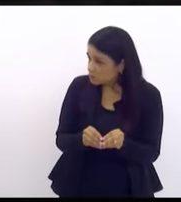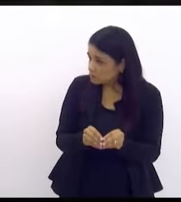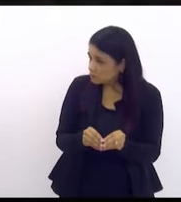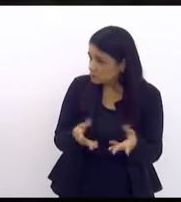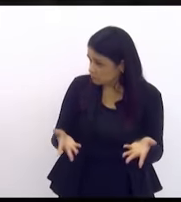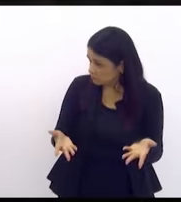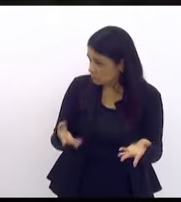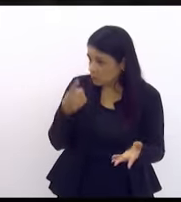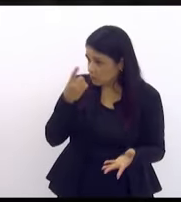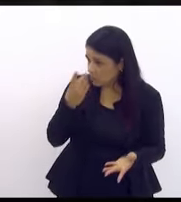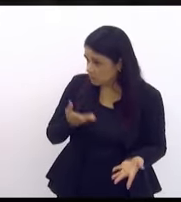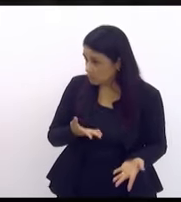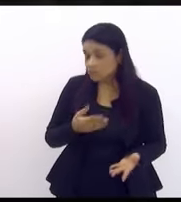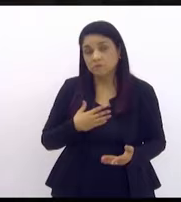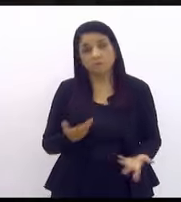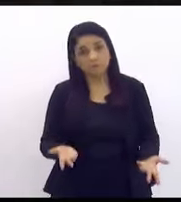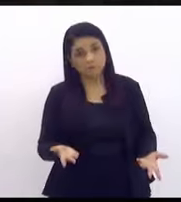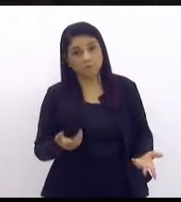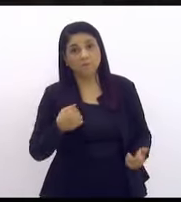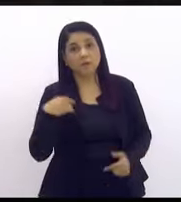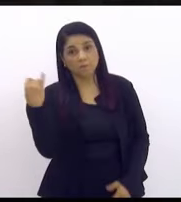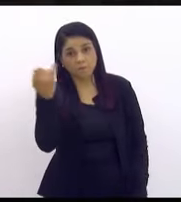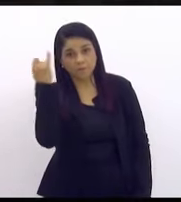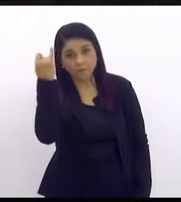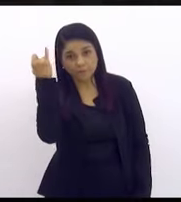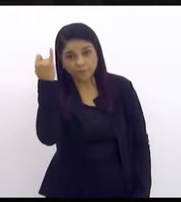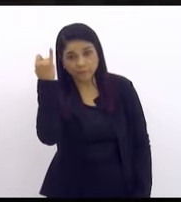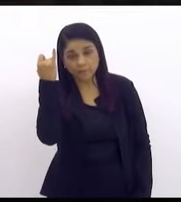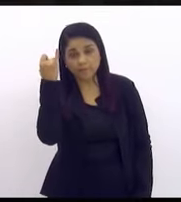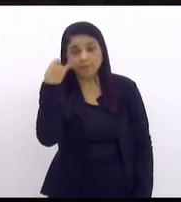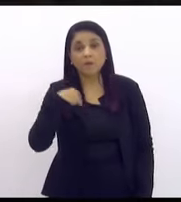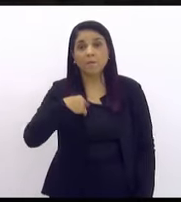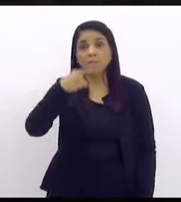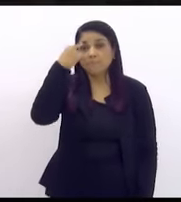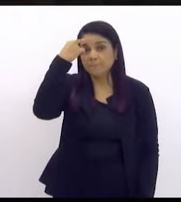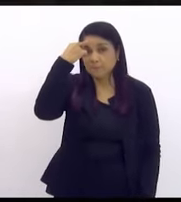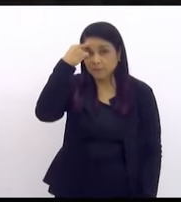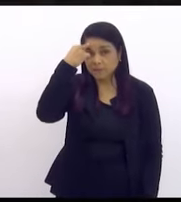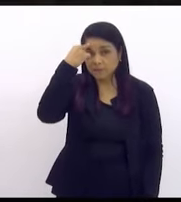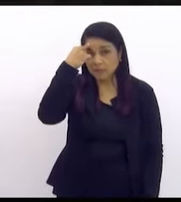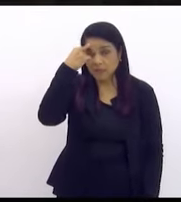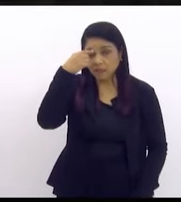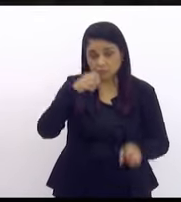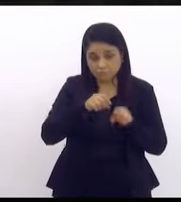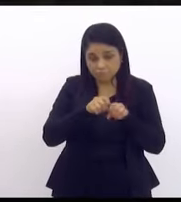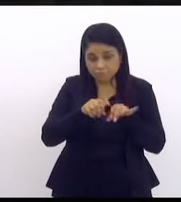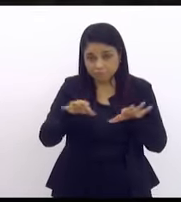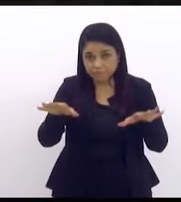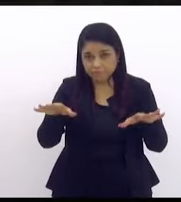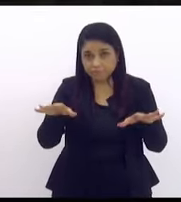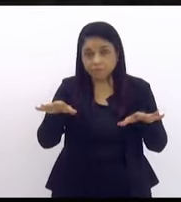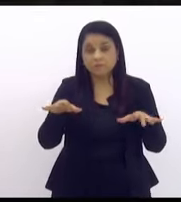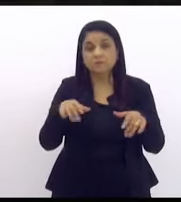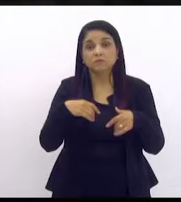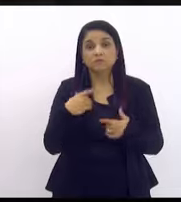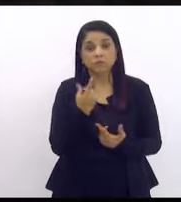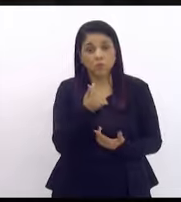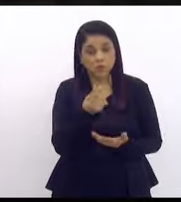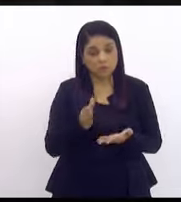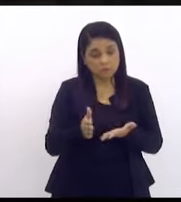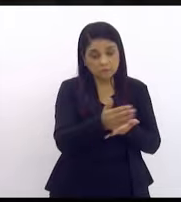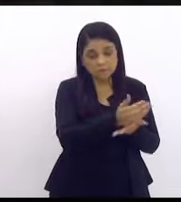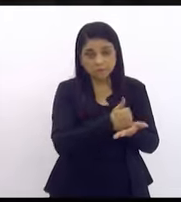concluir, senhora presidenta, é importante pensar que a ampliação do orçamento do